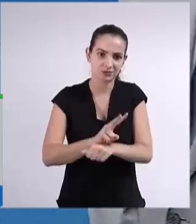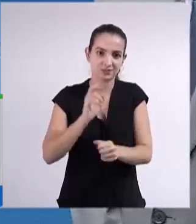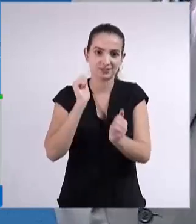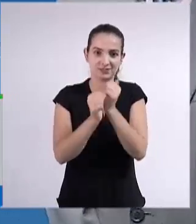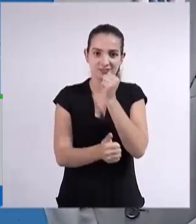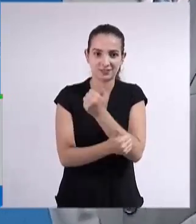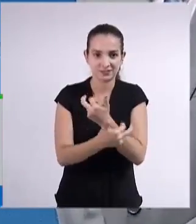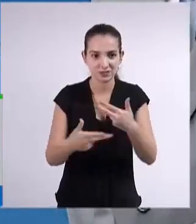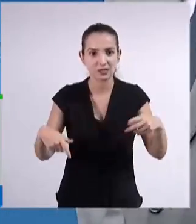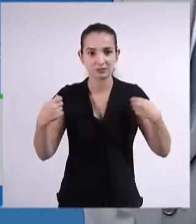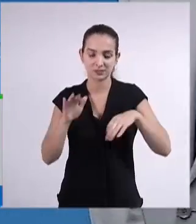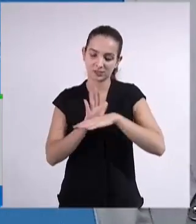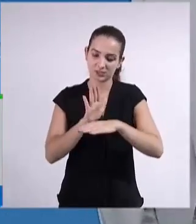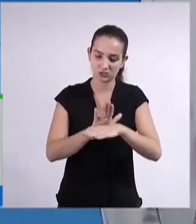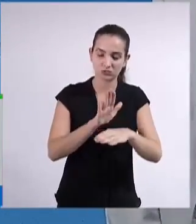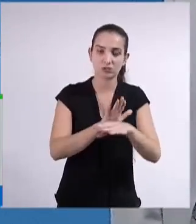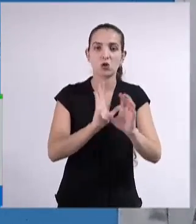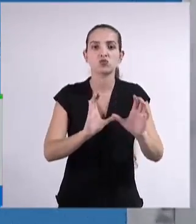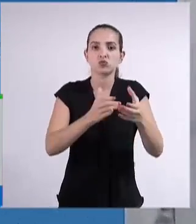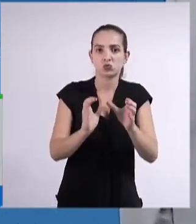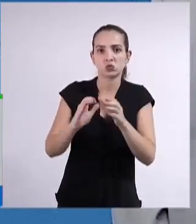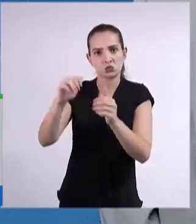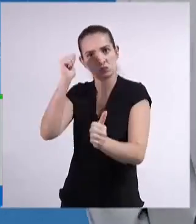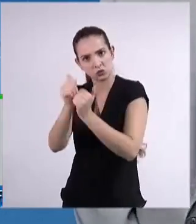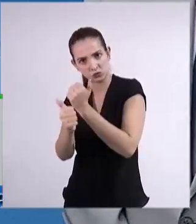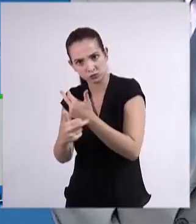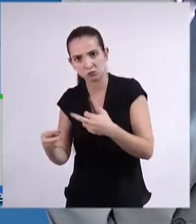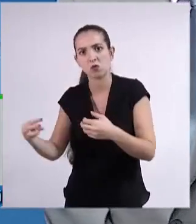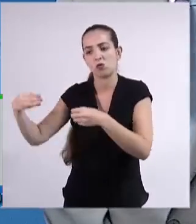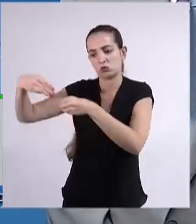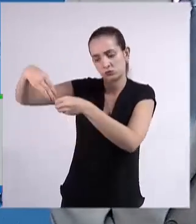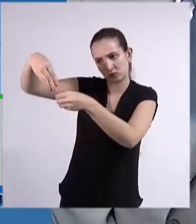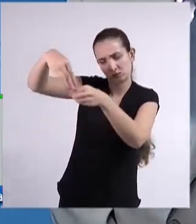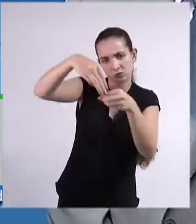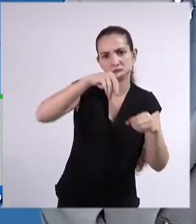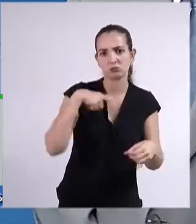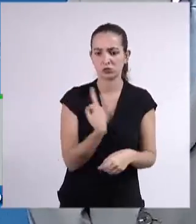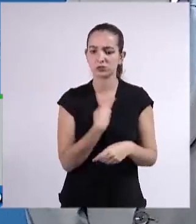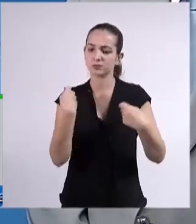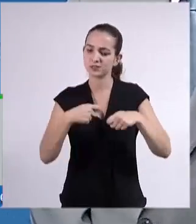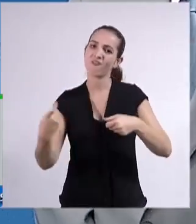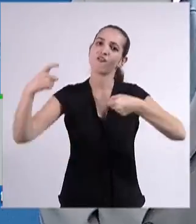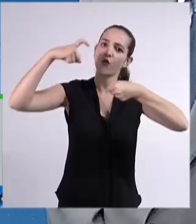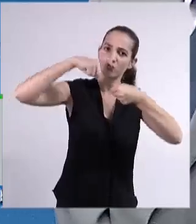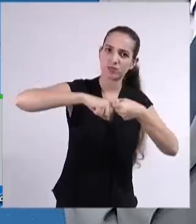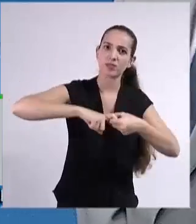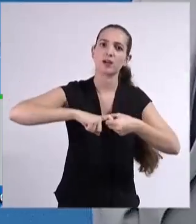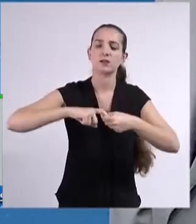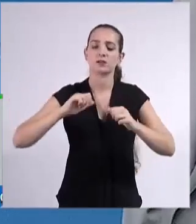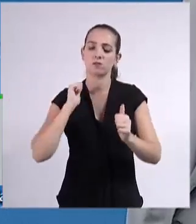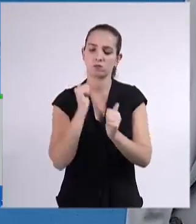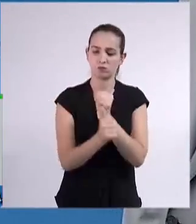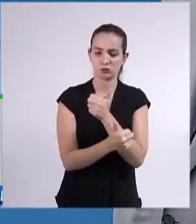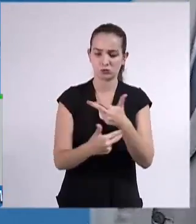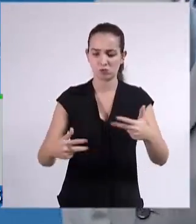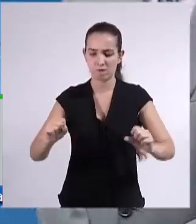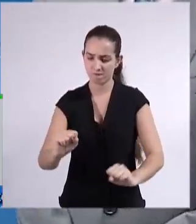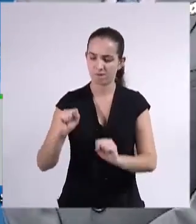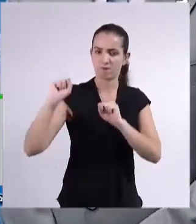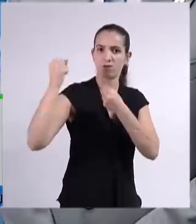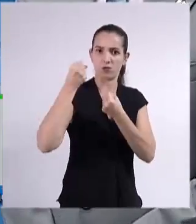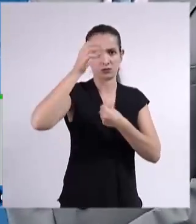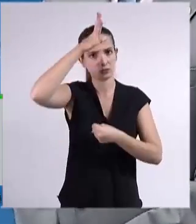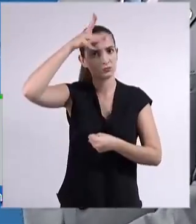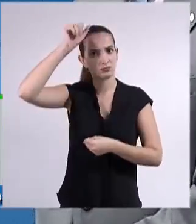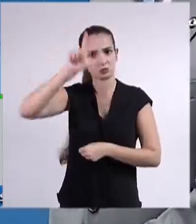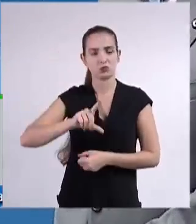também a ajudar os clubes dos municípios em que estão. A gente precisa de um futebol forte de novo aqui no Mato Grosso do Sul. Essa falta de